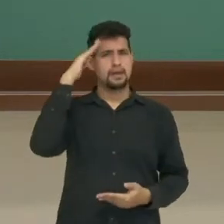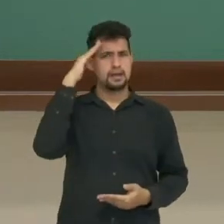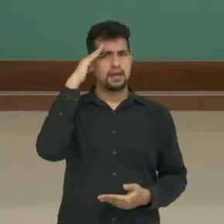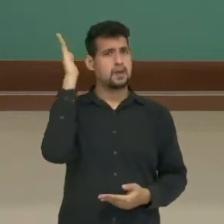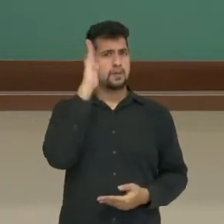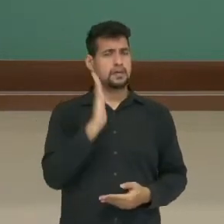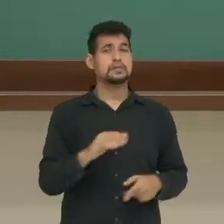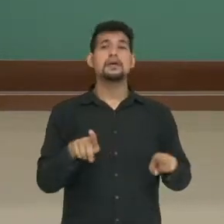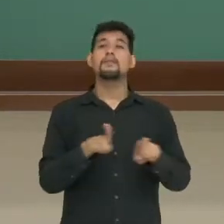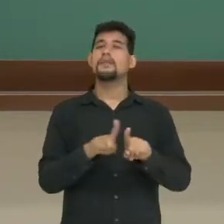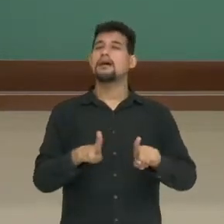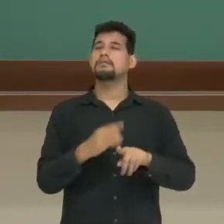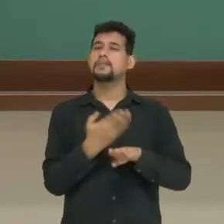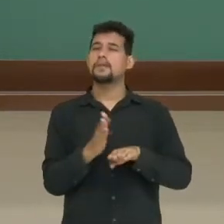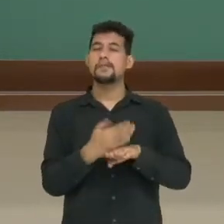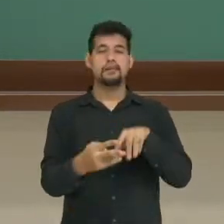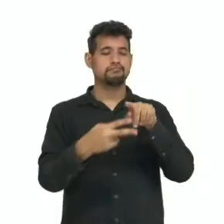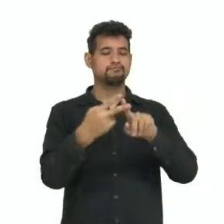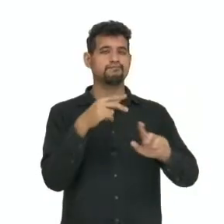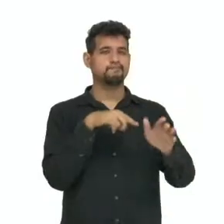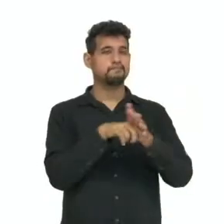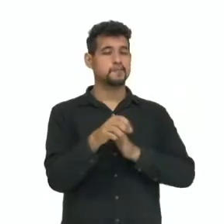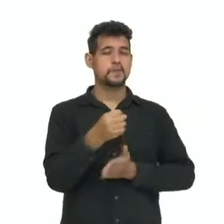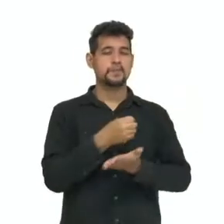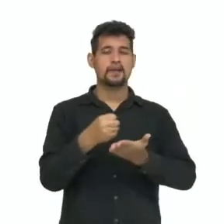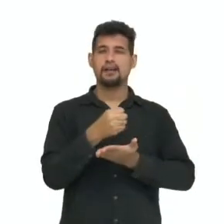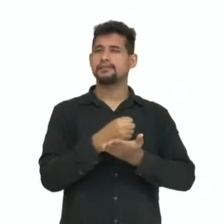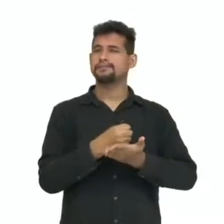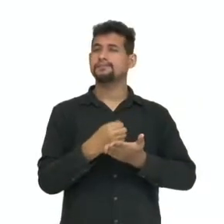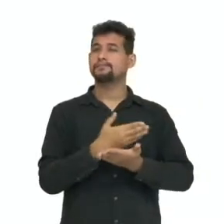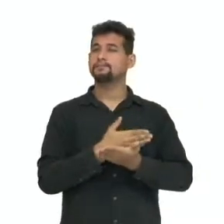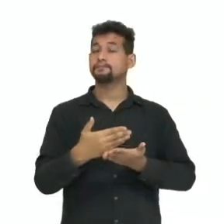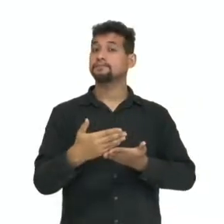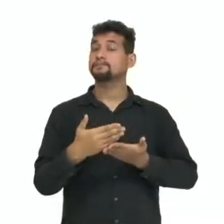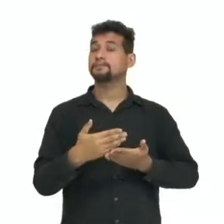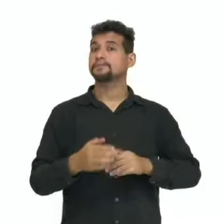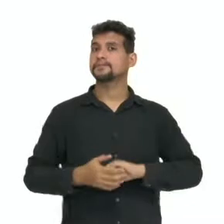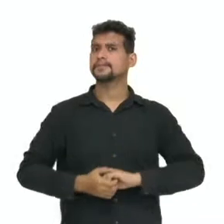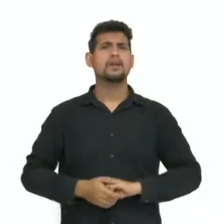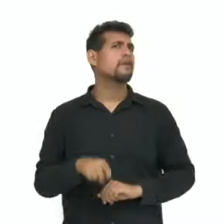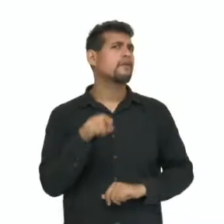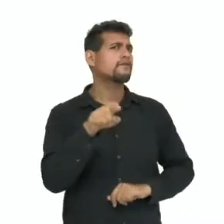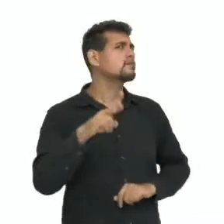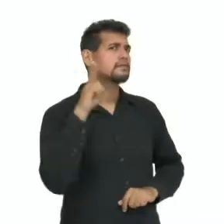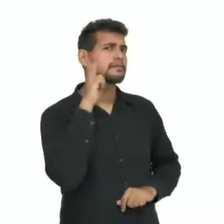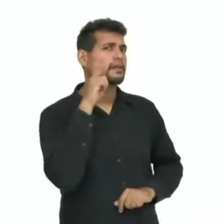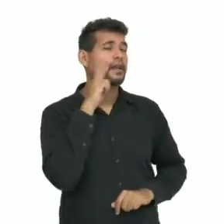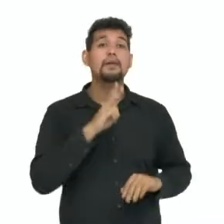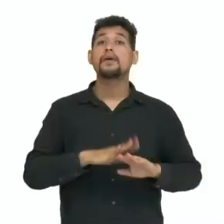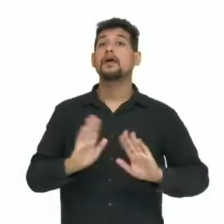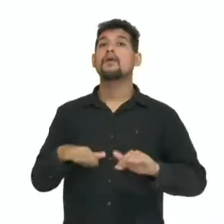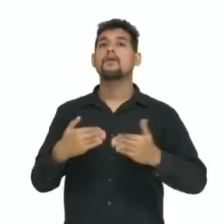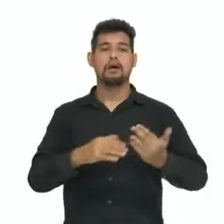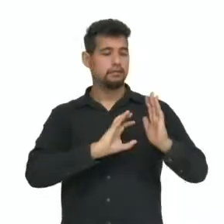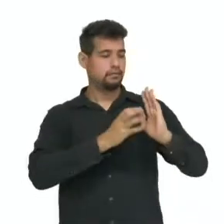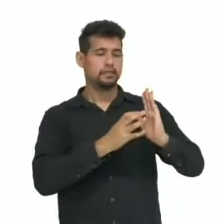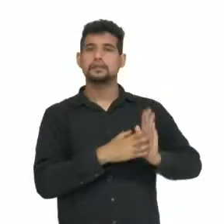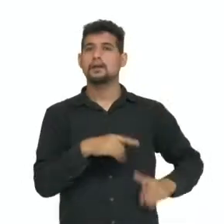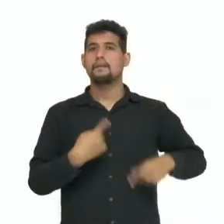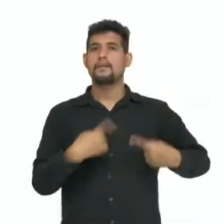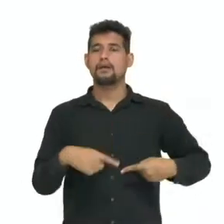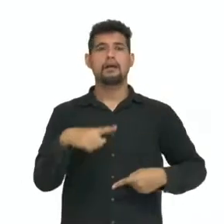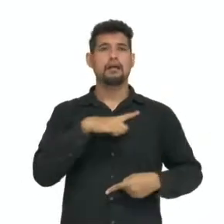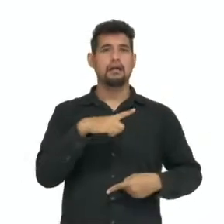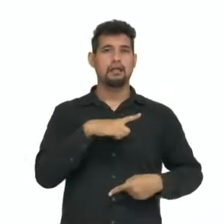antes, para te aquecer, duas questões básicas aí para você entrar no nosso clima. Você lembra quais eram os partidos políticos que